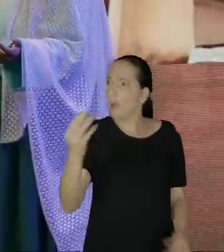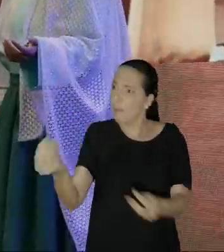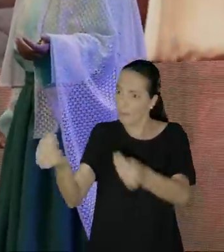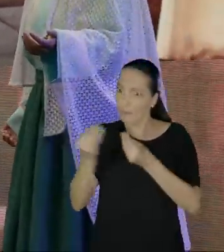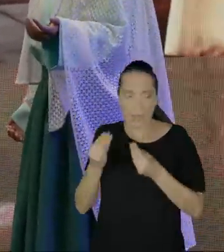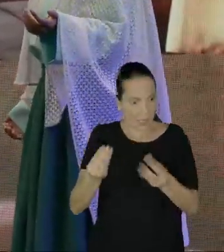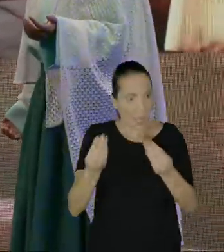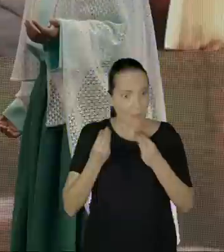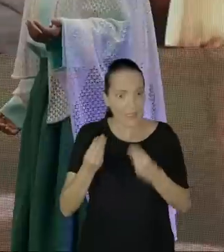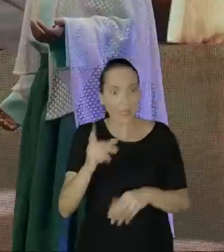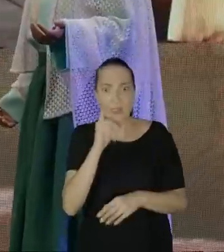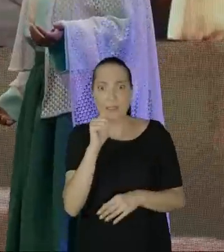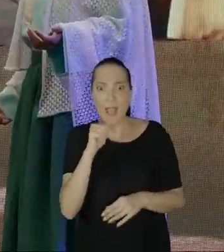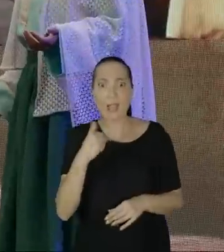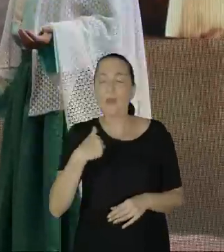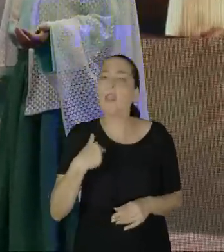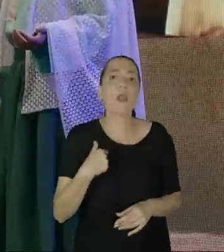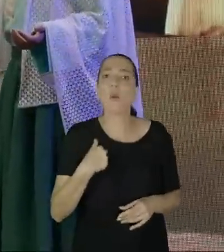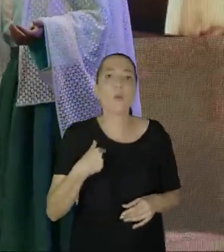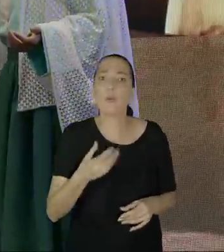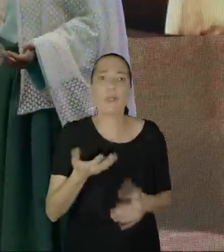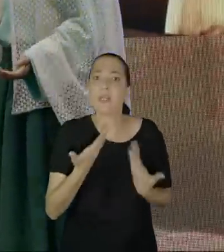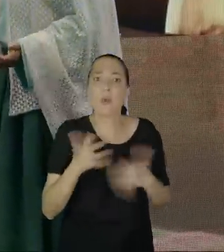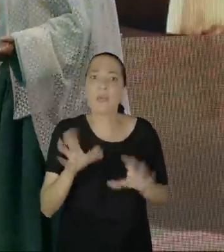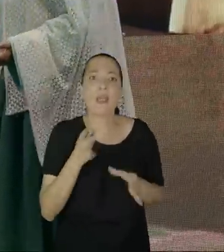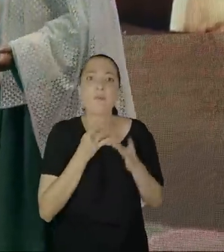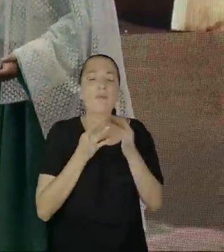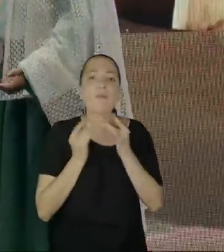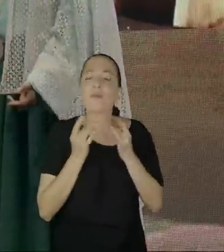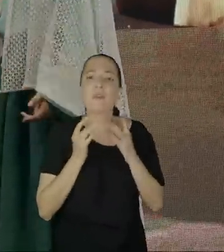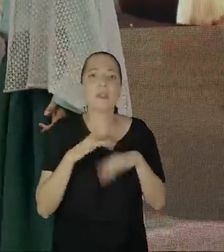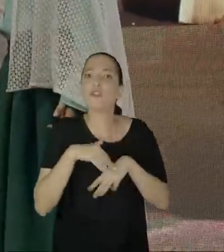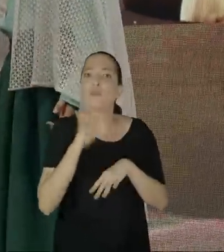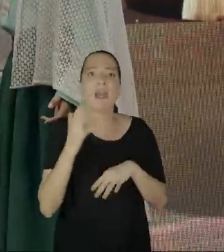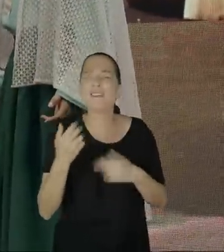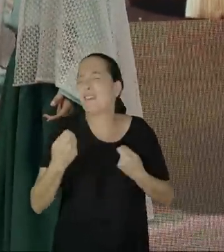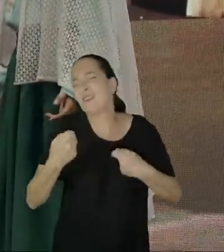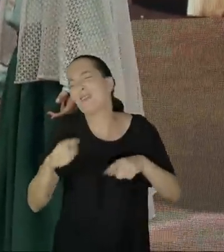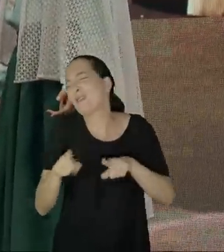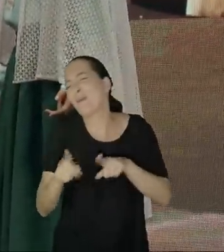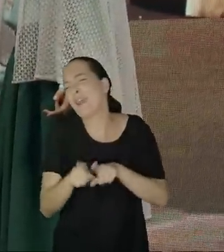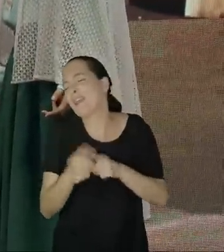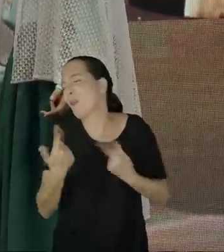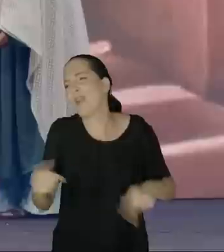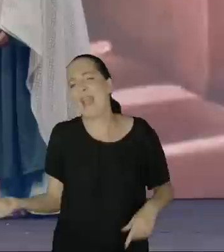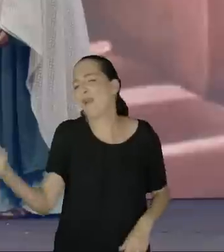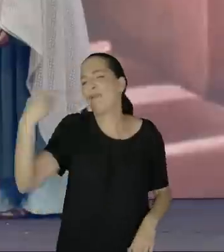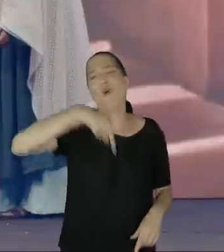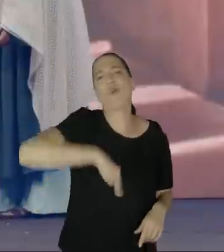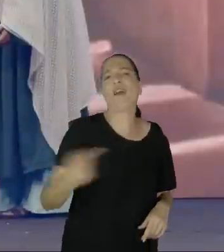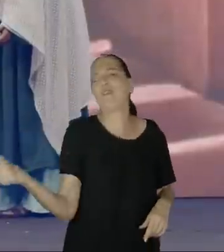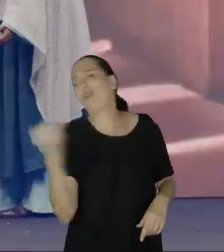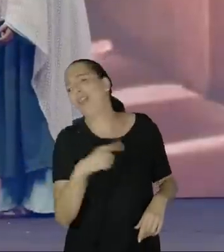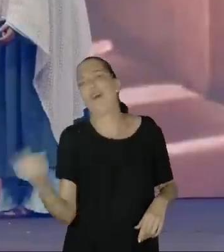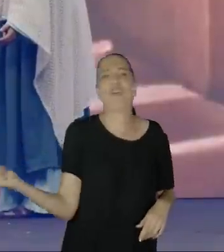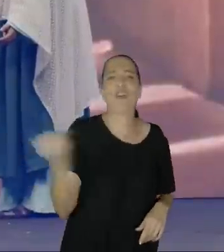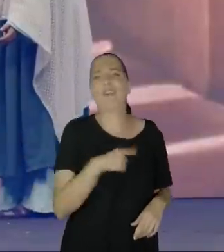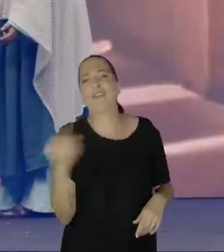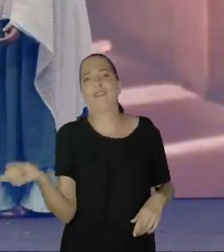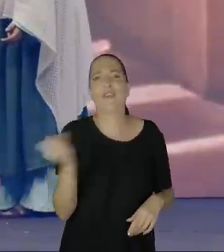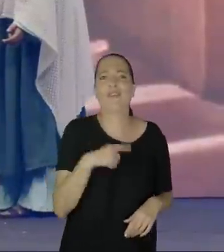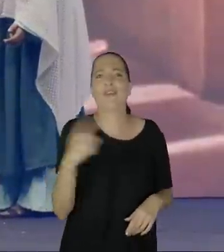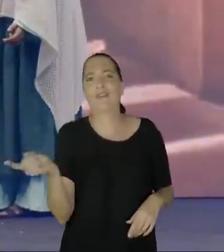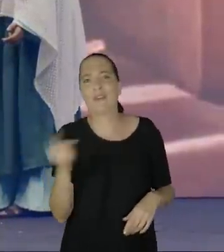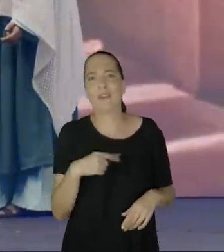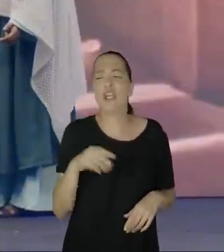água, para eu não ter sede e nem ter que vir aqui buscar. Mulher, chama também seu marido e volte